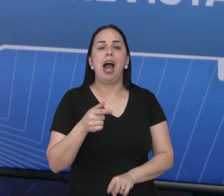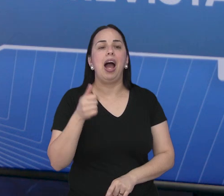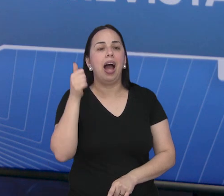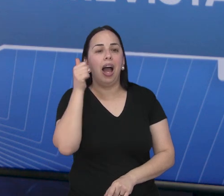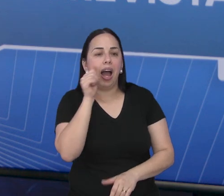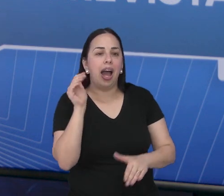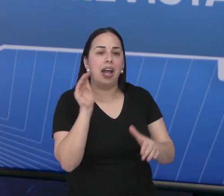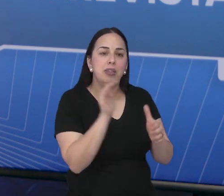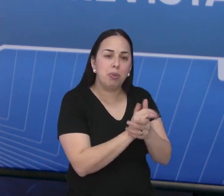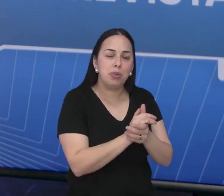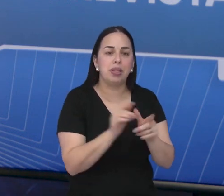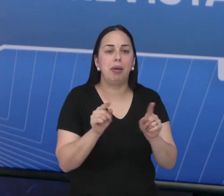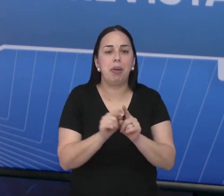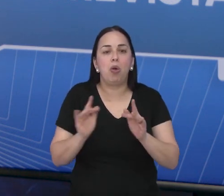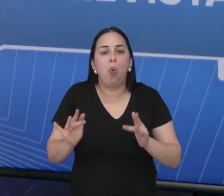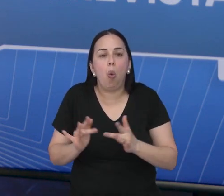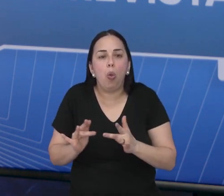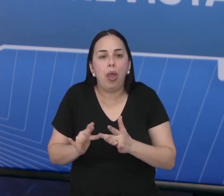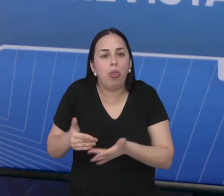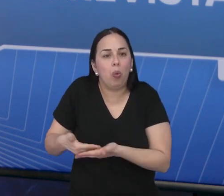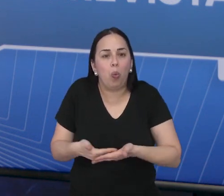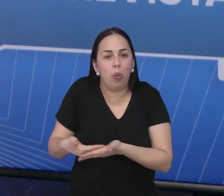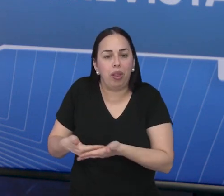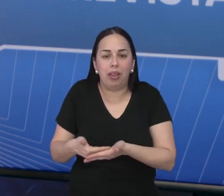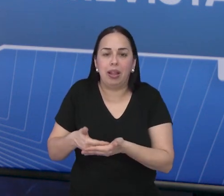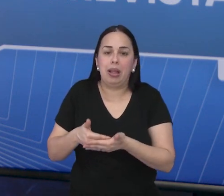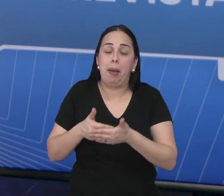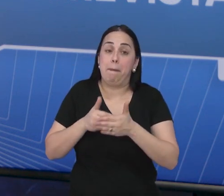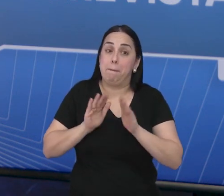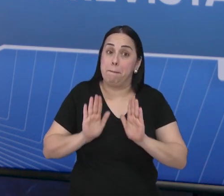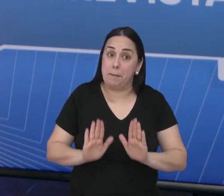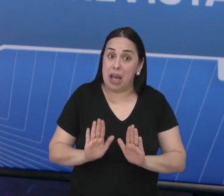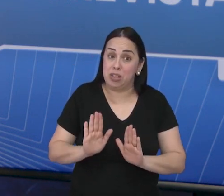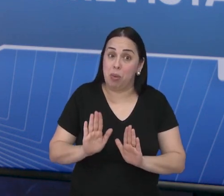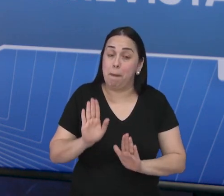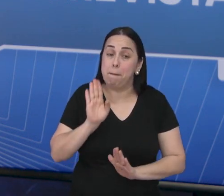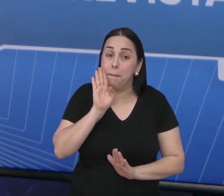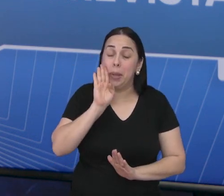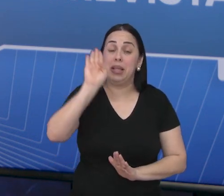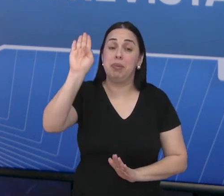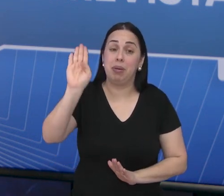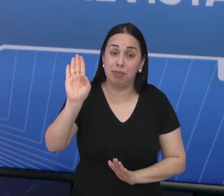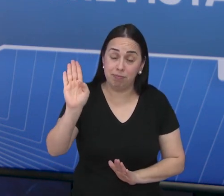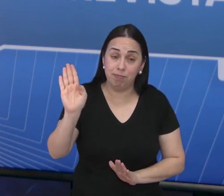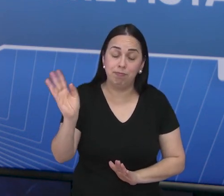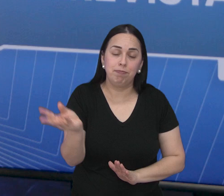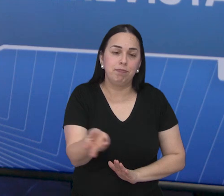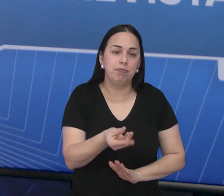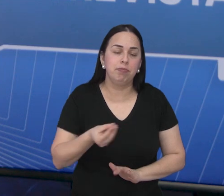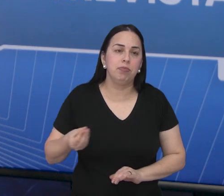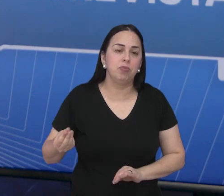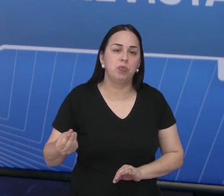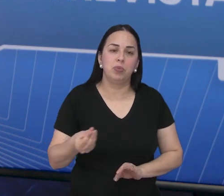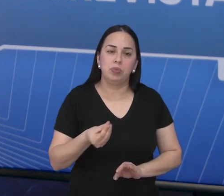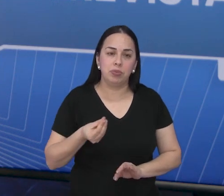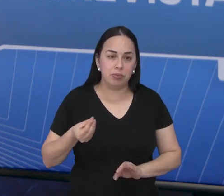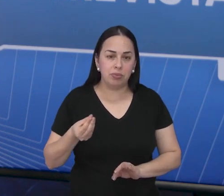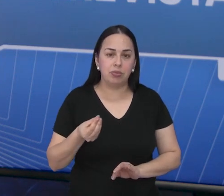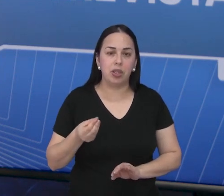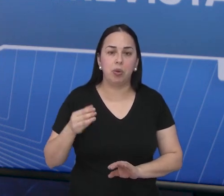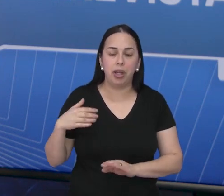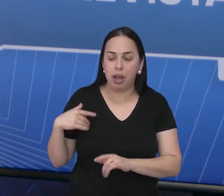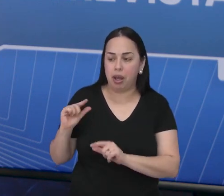para aproximar um pouquinho mais dos filhos, né? Mas a discussão principal seria